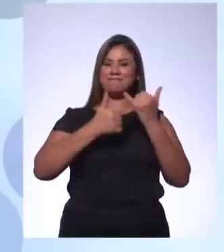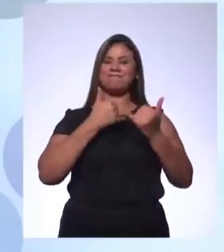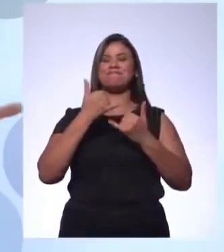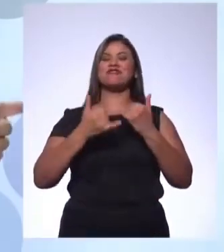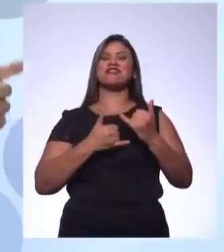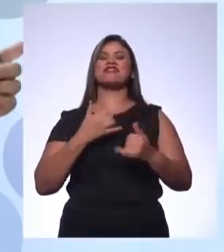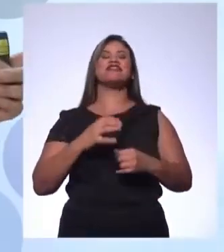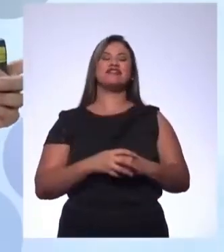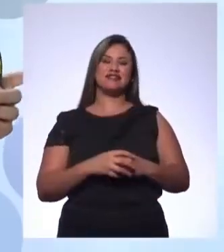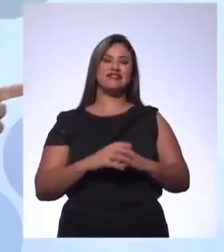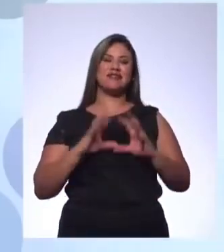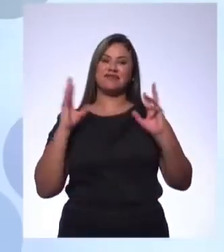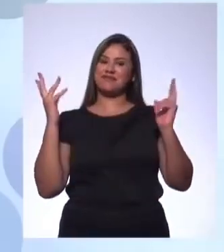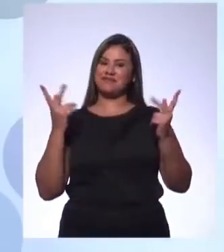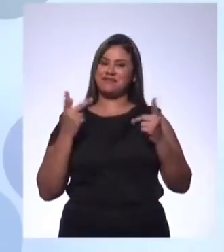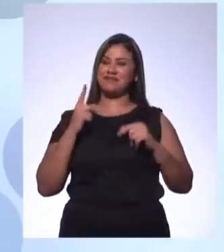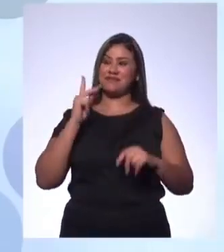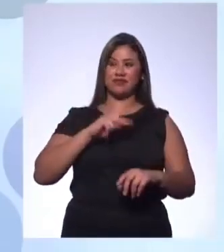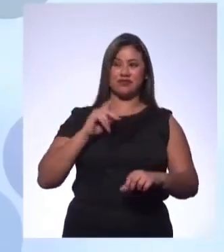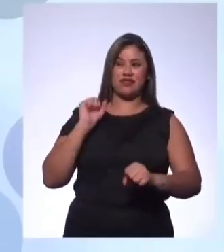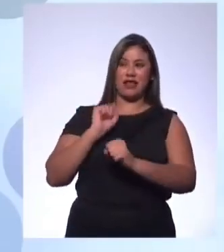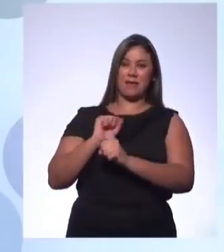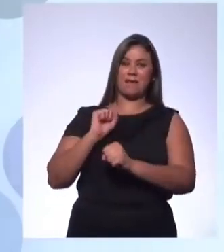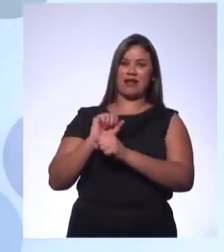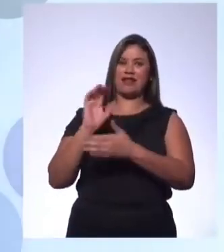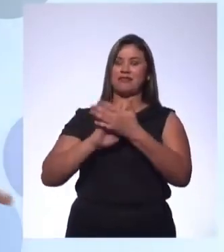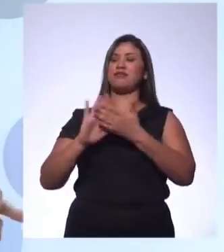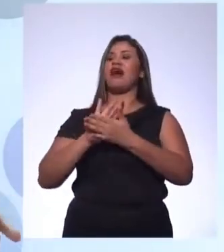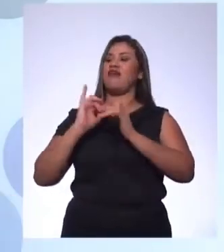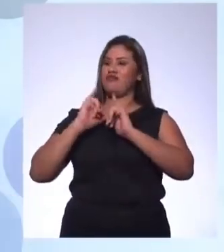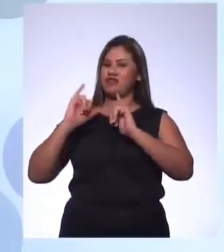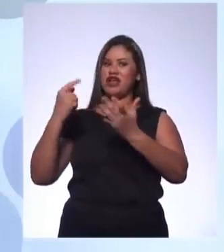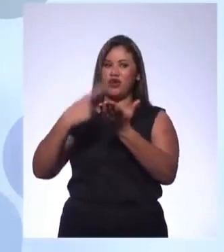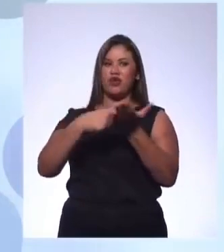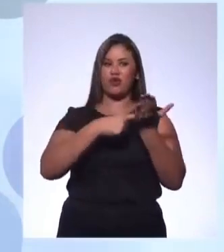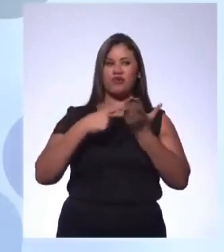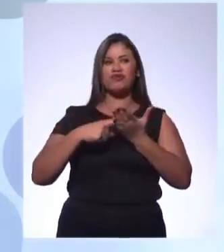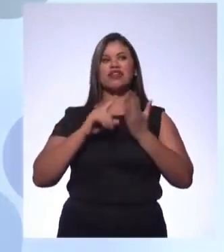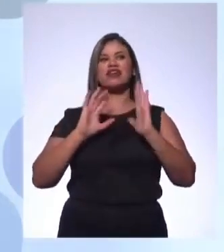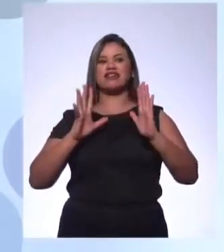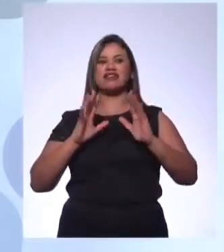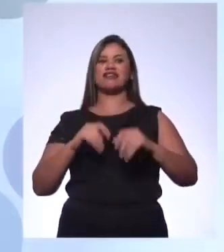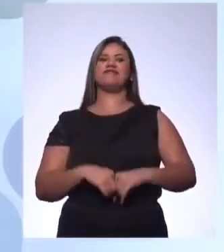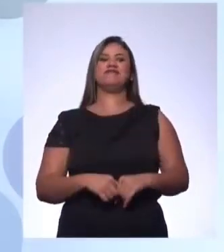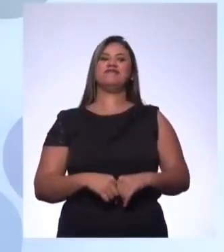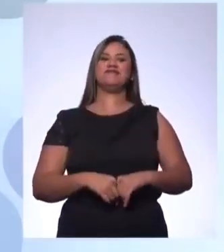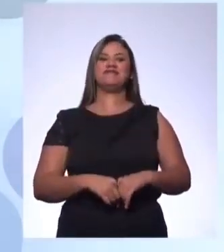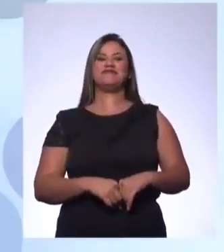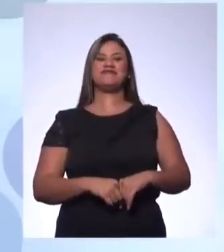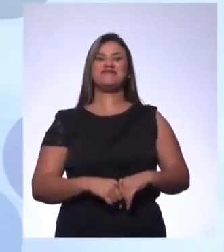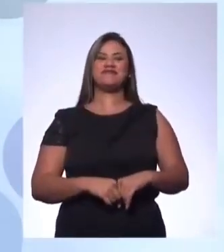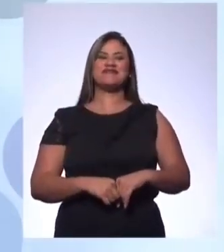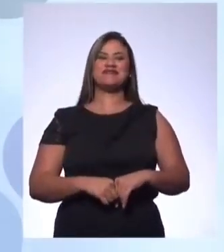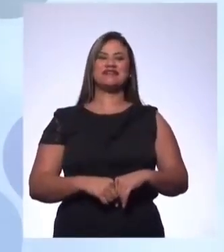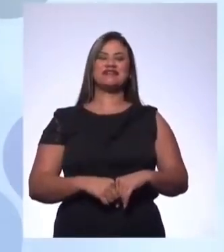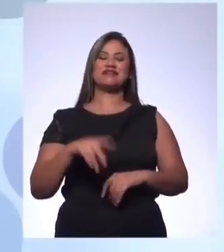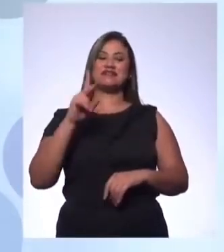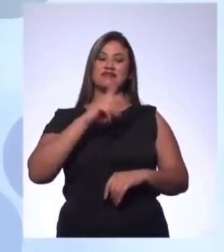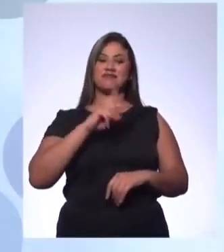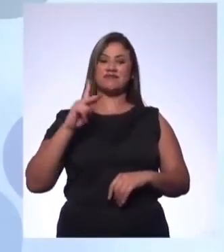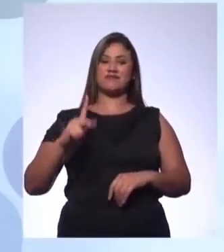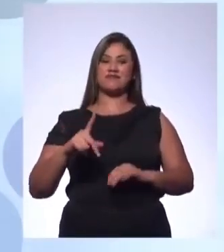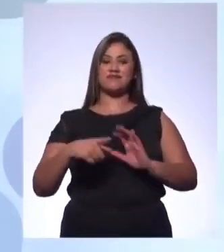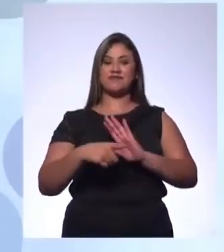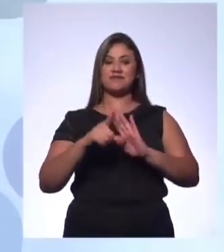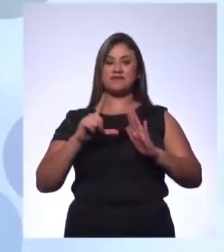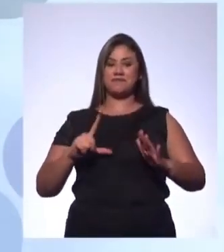espetacular. Professora, você não perde por esperar, não te avisei nada, mentira, avisei sim, tá tudo combinado aqui. Graças a Deus Tá ele tudo avisou. combinado. Então é legal. Professor, antes de nós